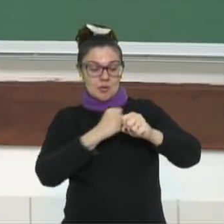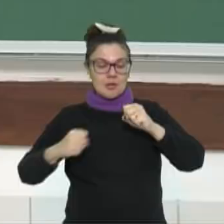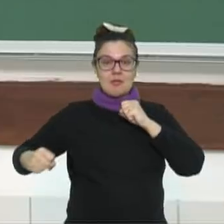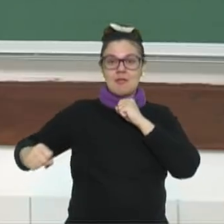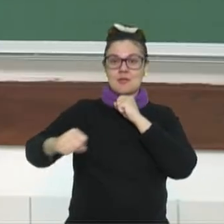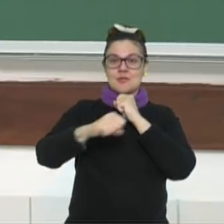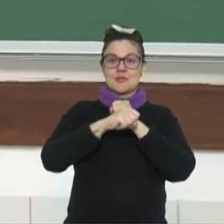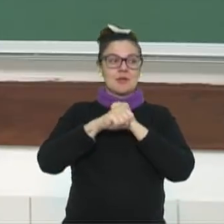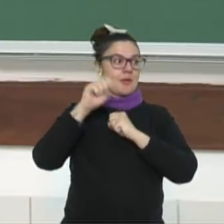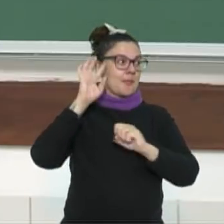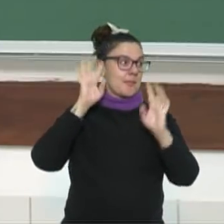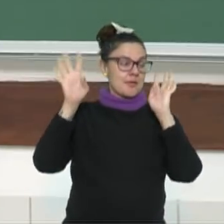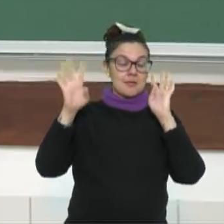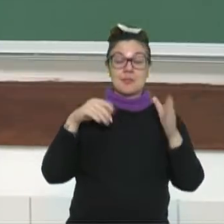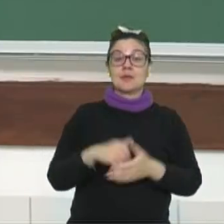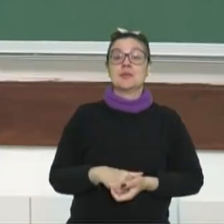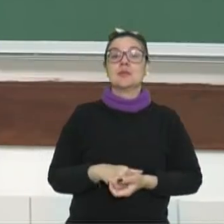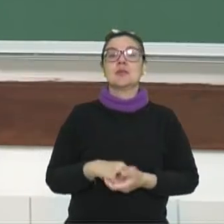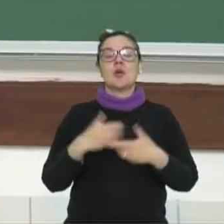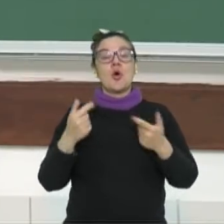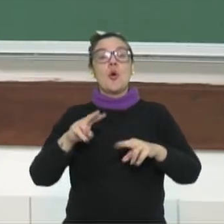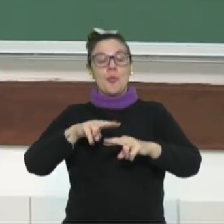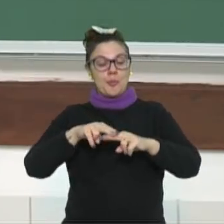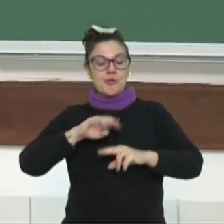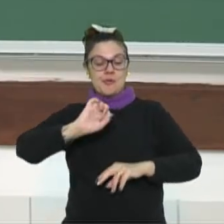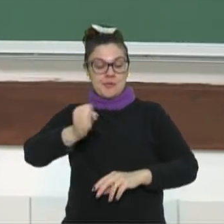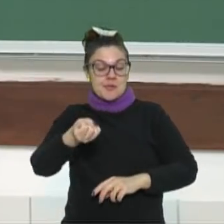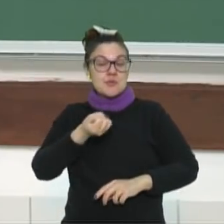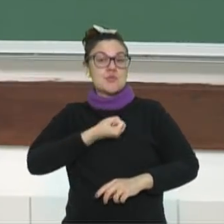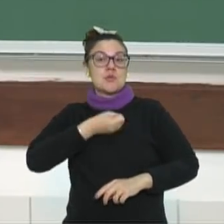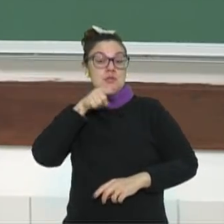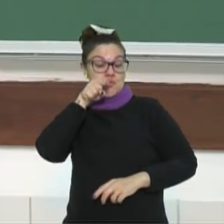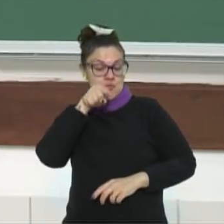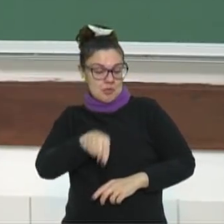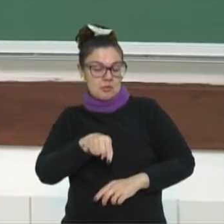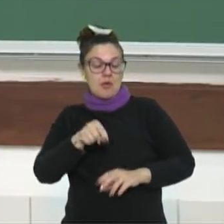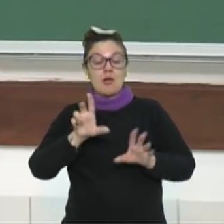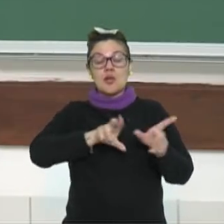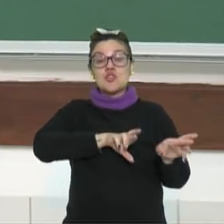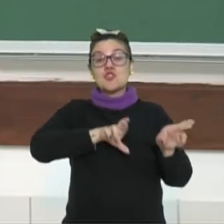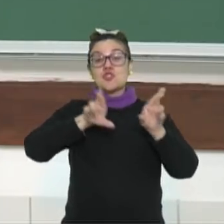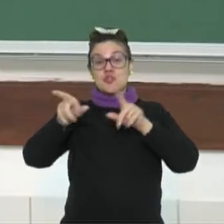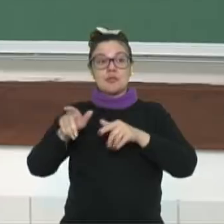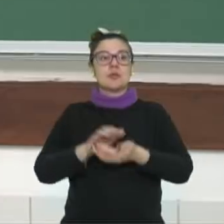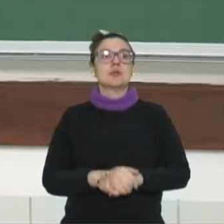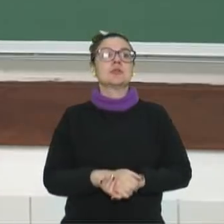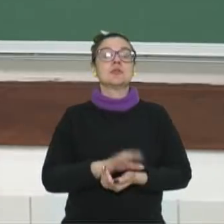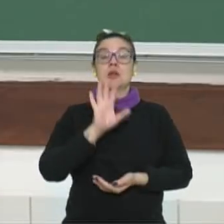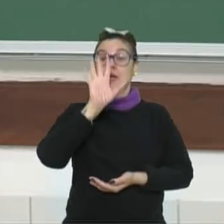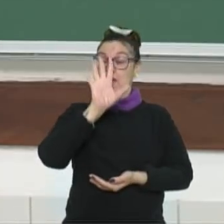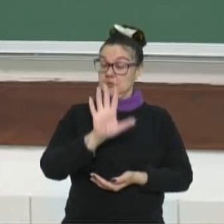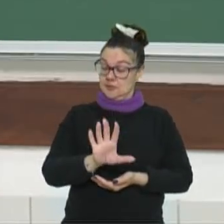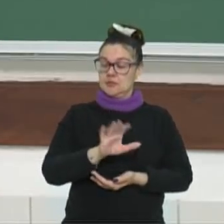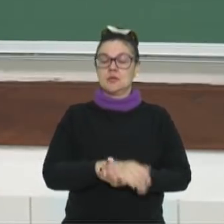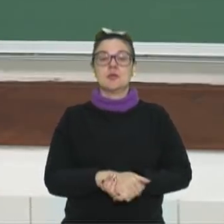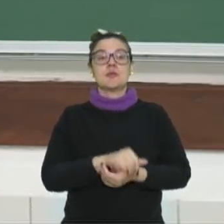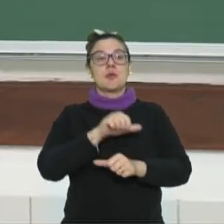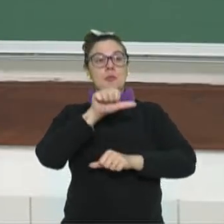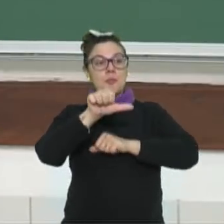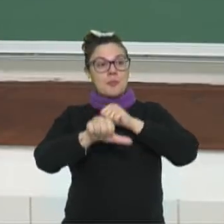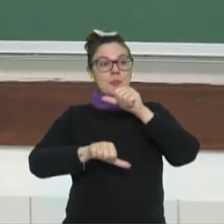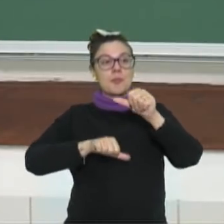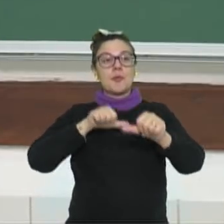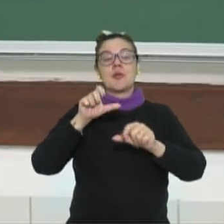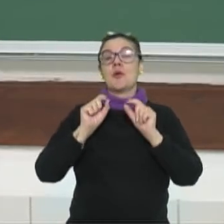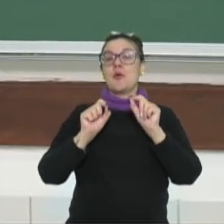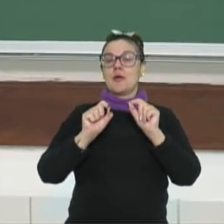todos os tipos de pensamento. Então, por isso, o suicídio, aqui, de certa forma, deveria ser tratado de forma diferente. Por isso, nós precisamos